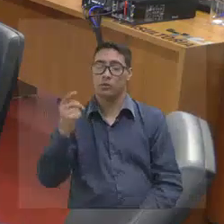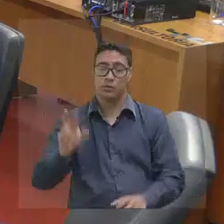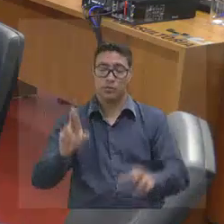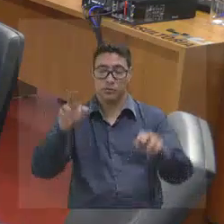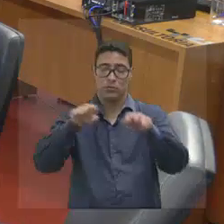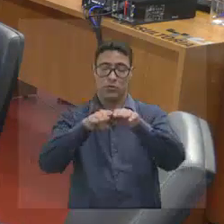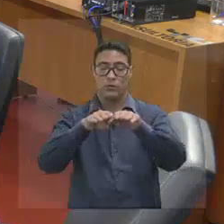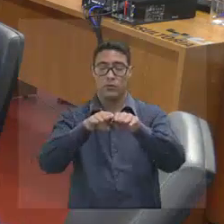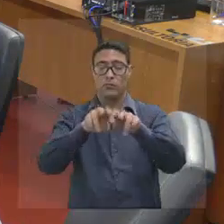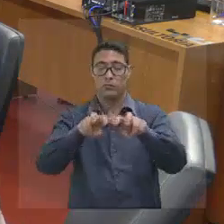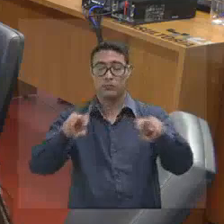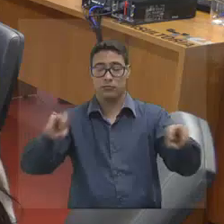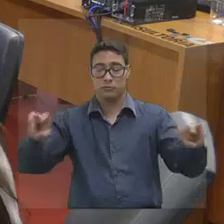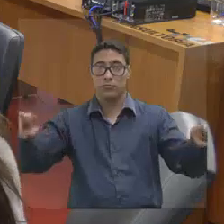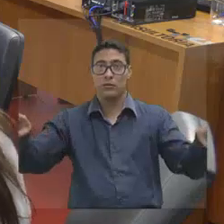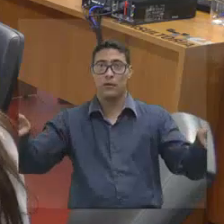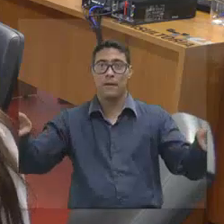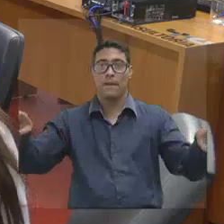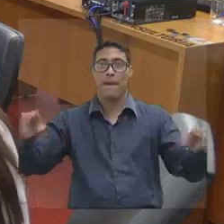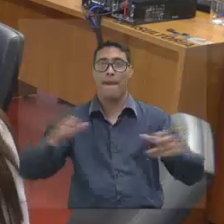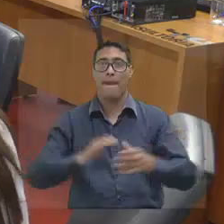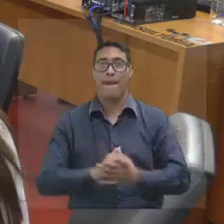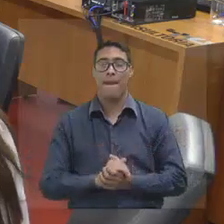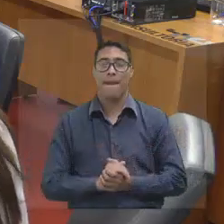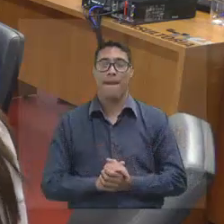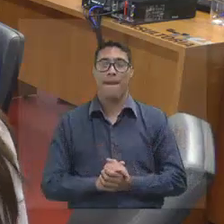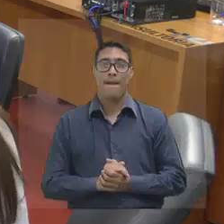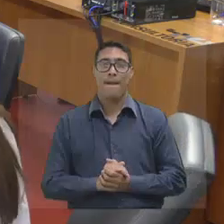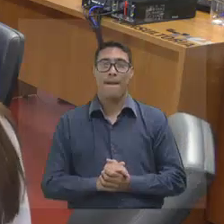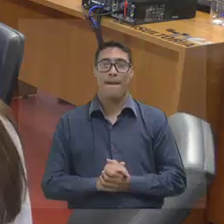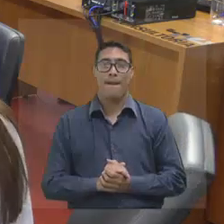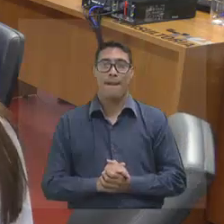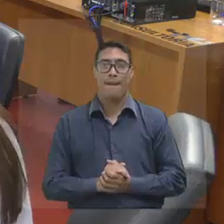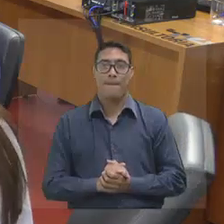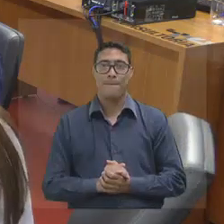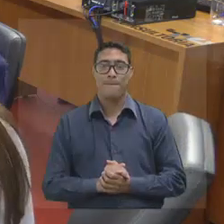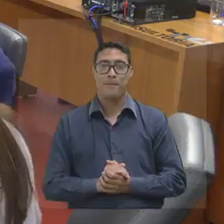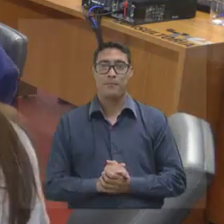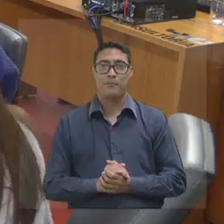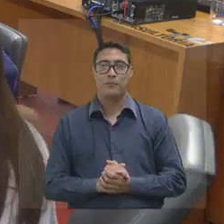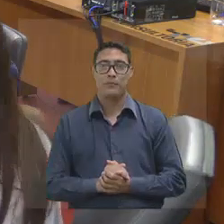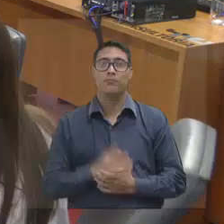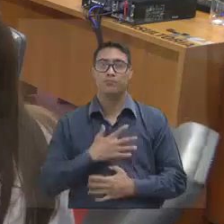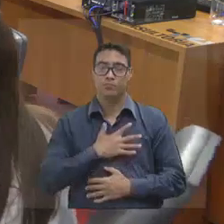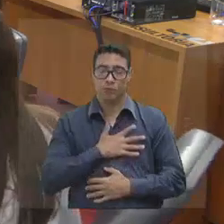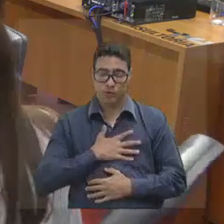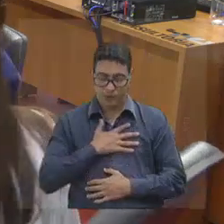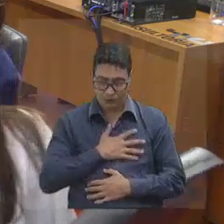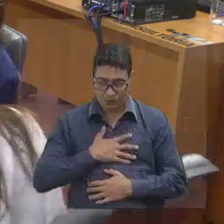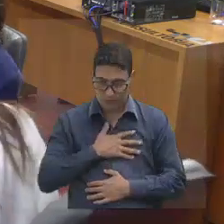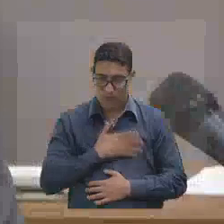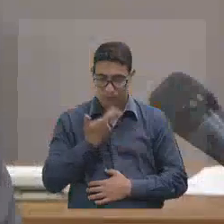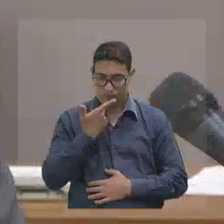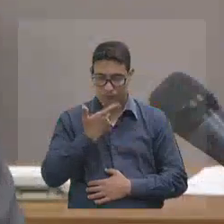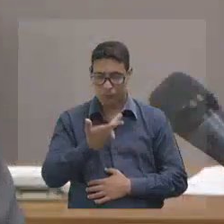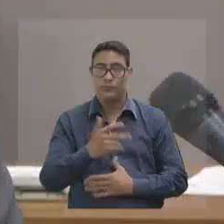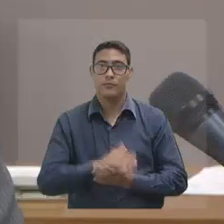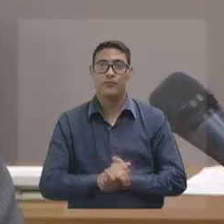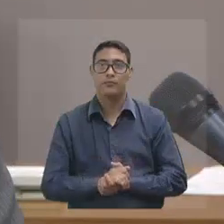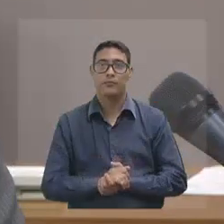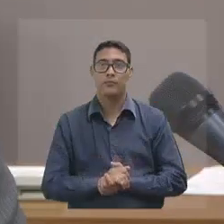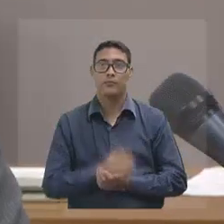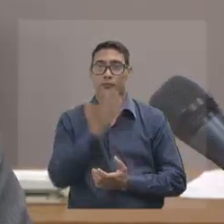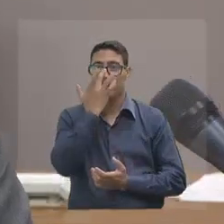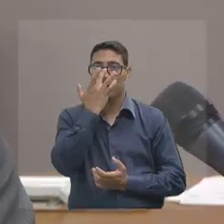e todos por presente eu gostaria de iniciar fazendo a ponderação